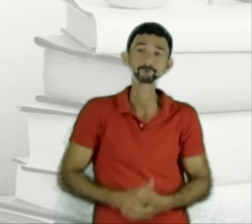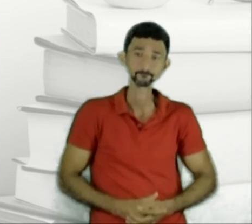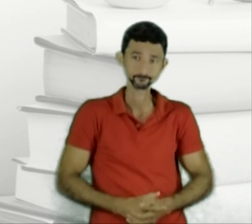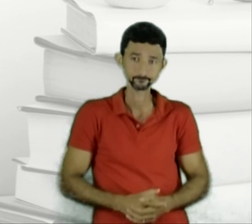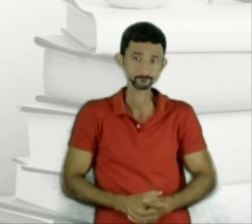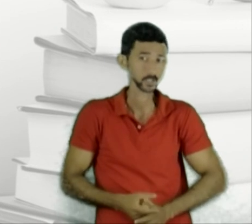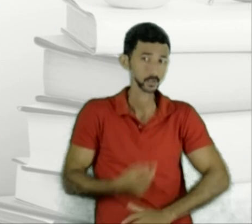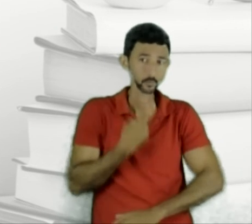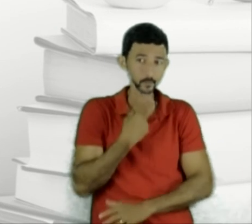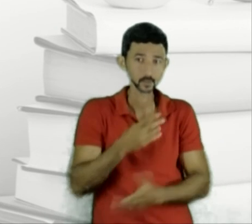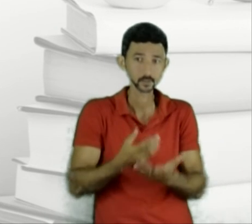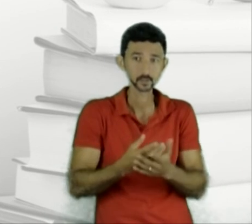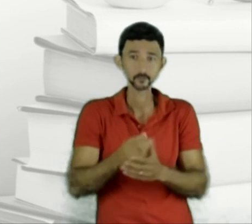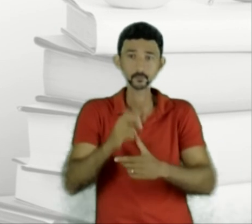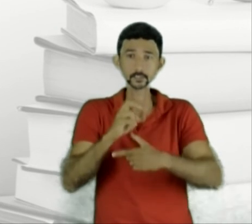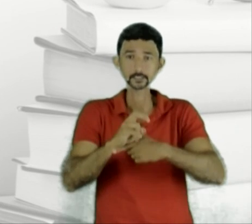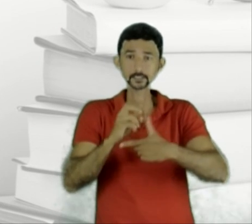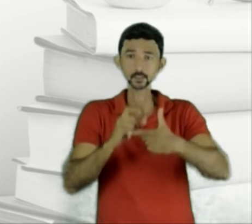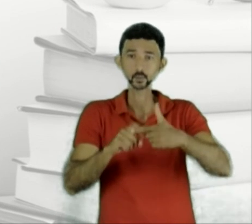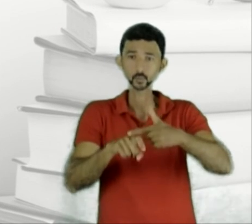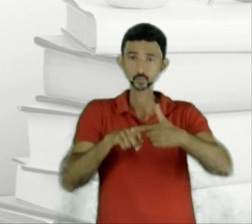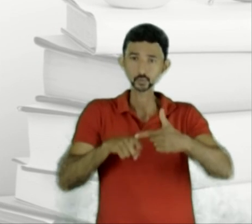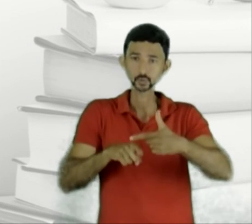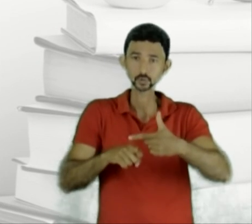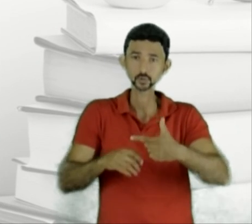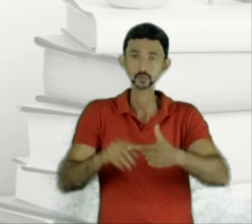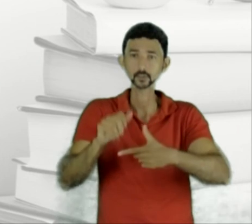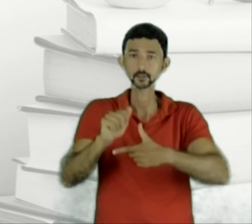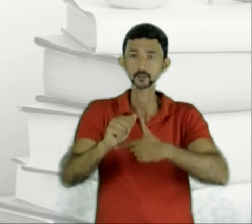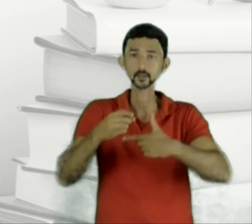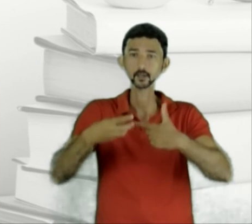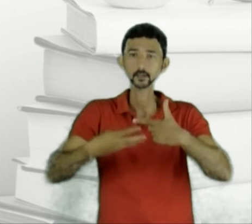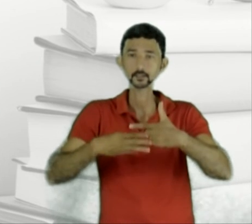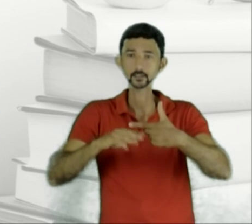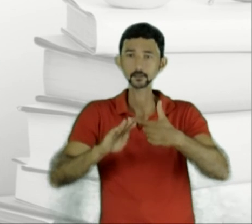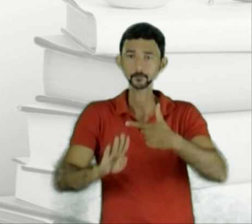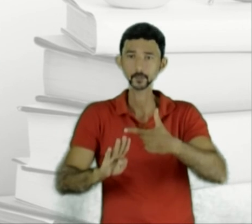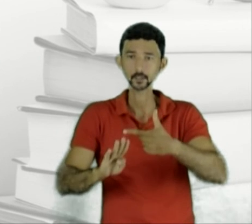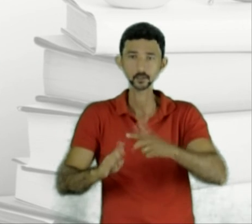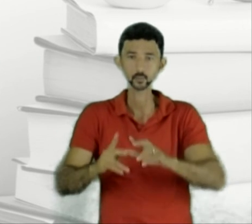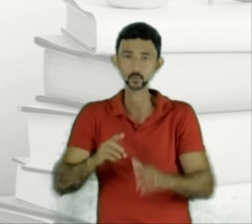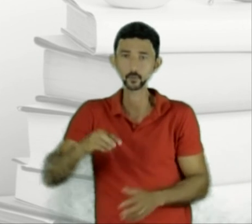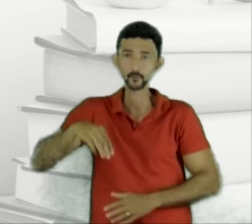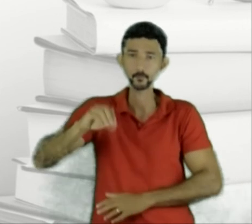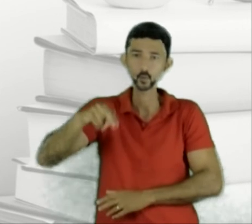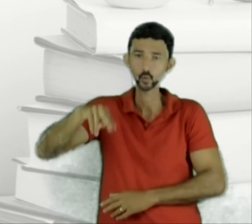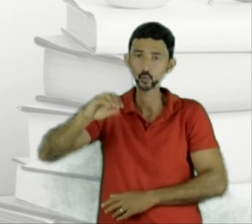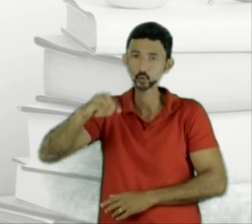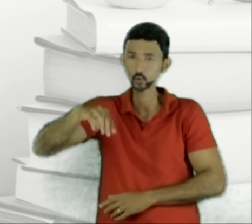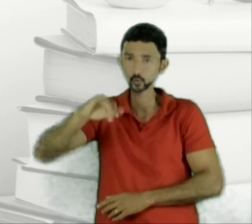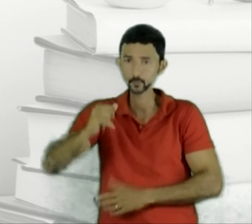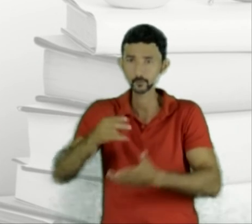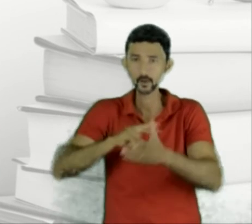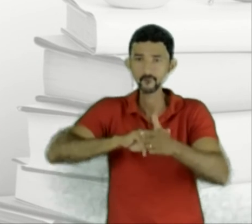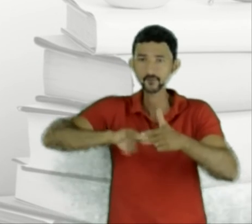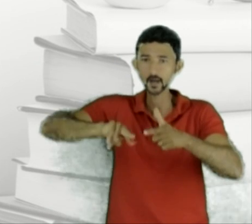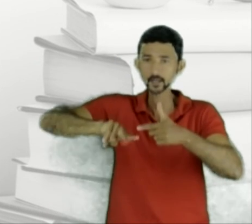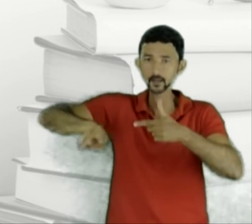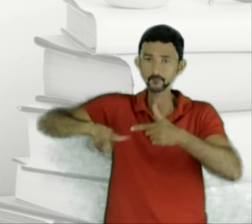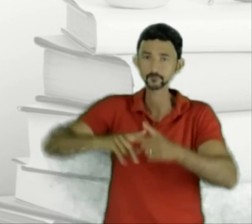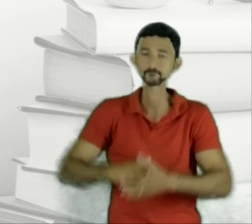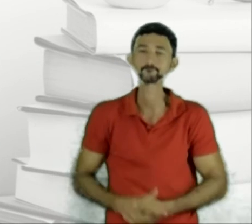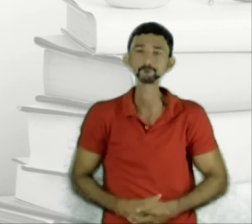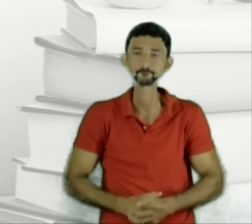certo? As expressões 5 sobre x e a sobre 3b não são monômios, pois tem variável no